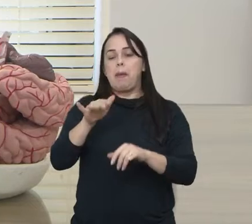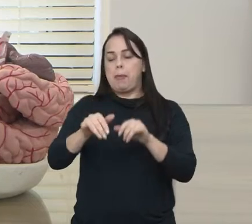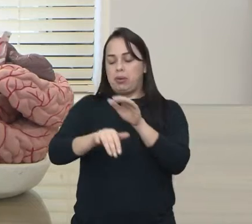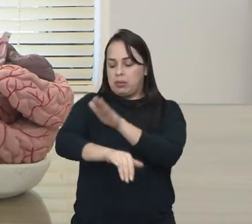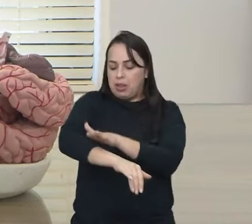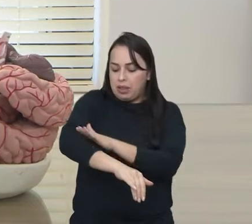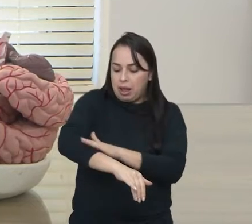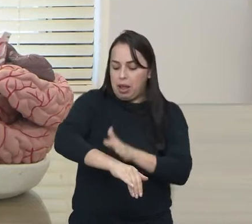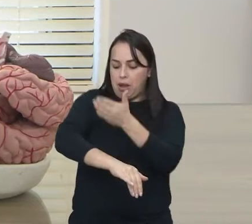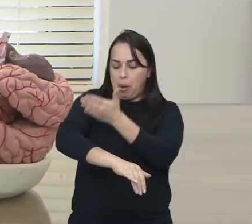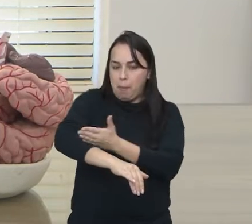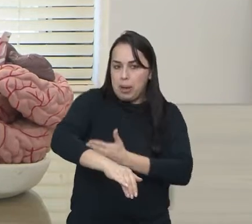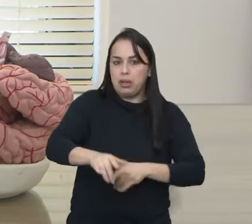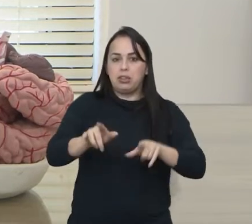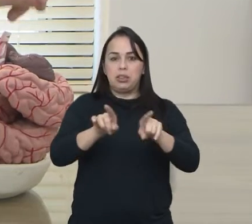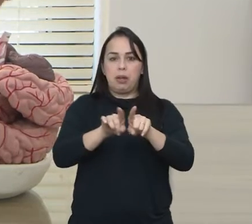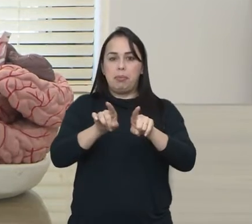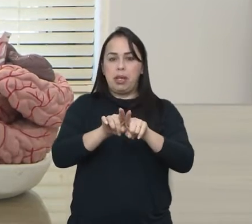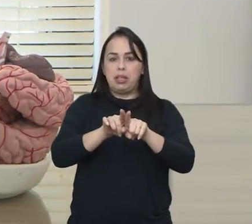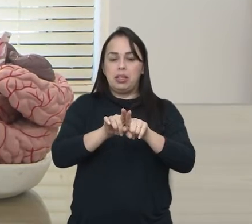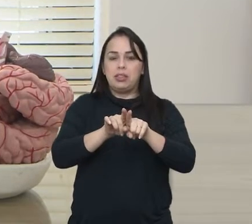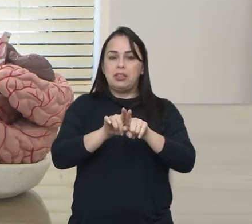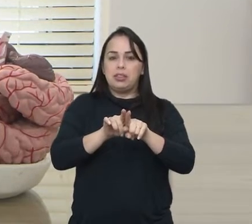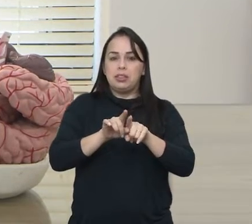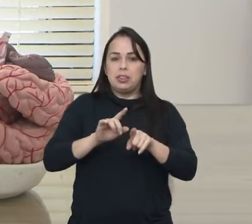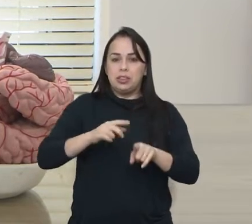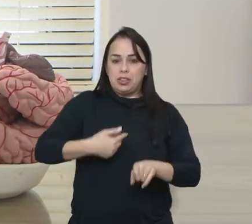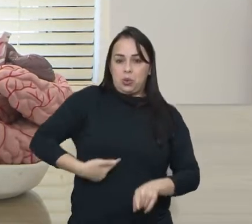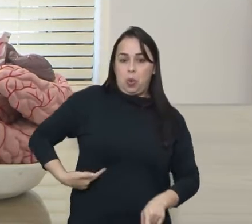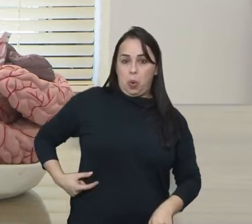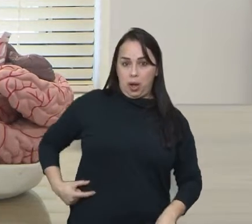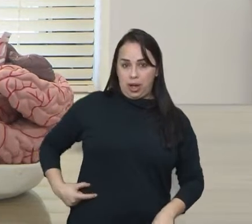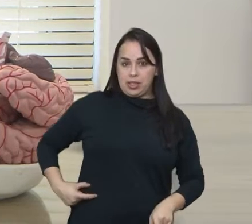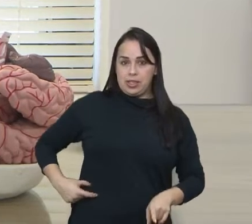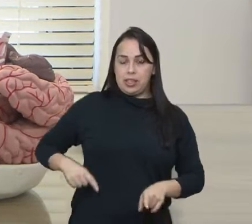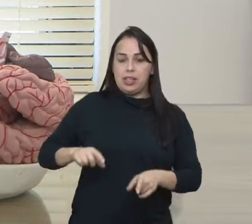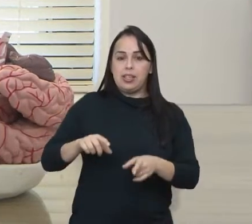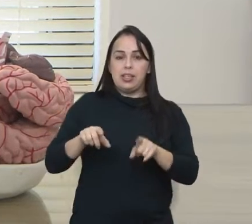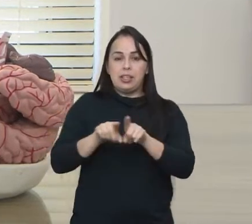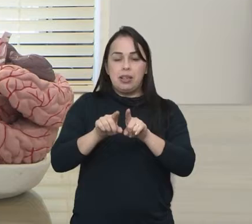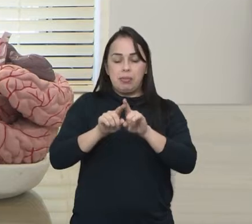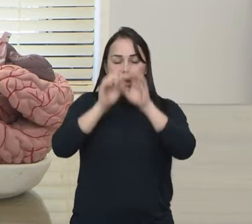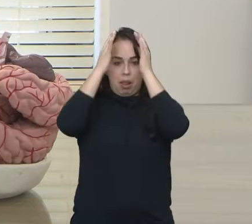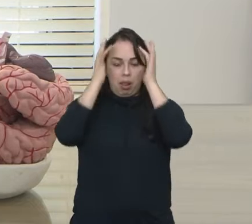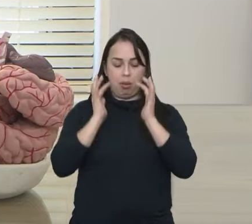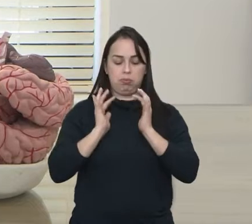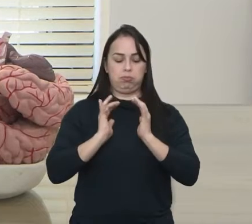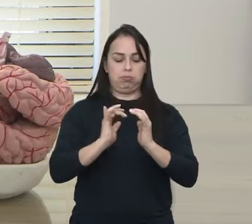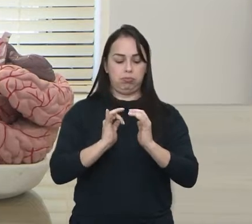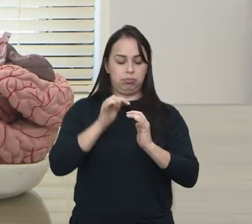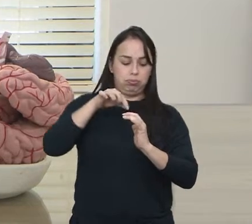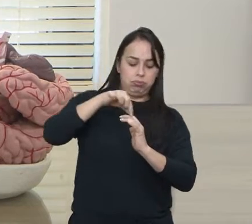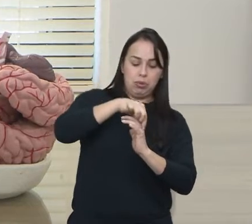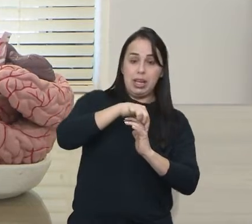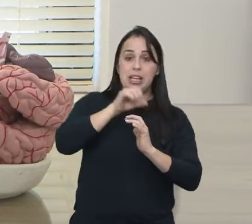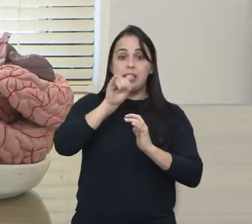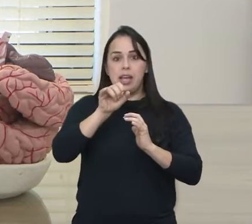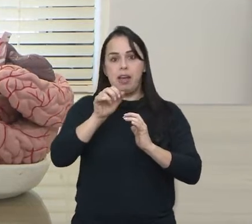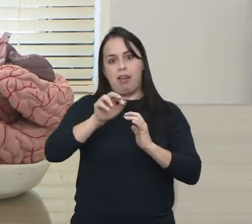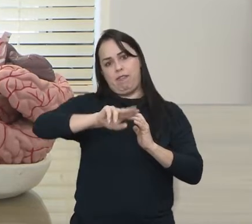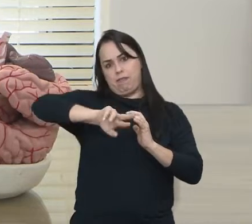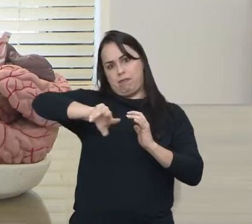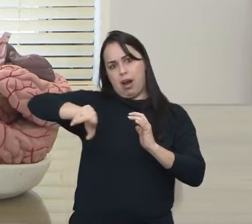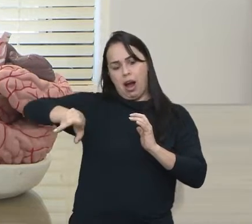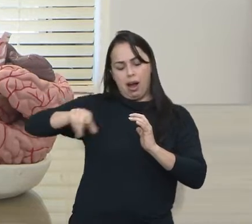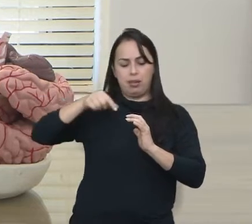na pele, a gente pode ter esclerose no rim, então ele significa uma cicatriz no cérebro. Sendo